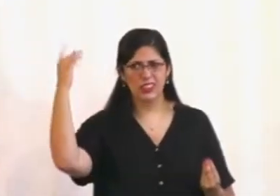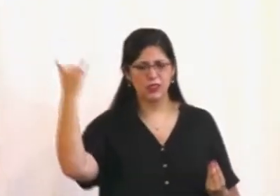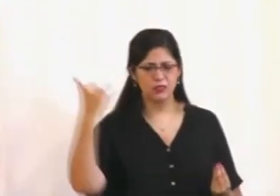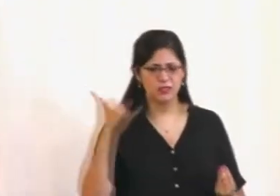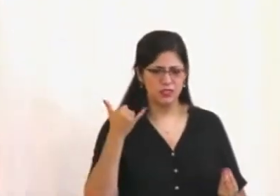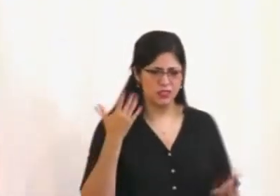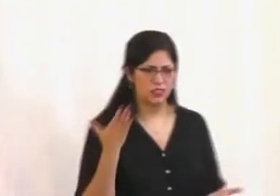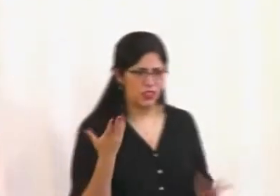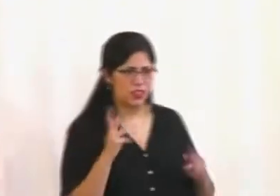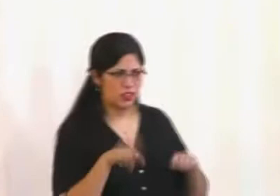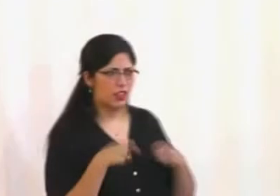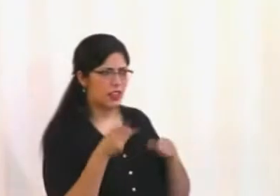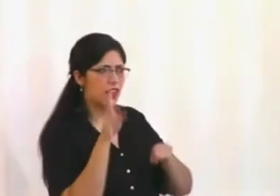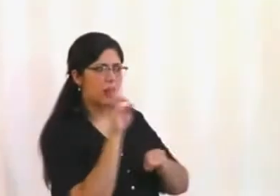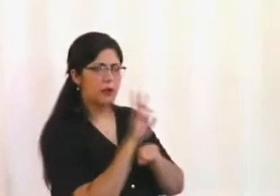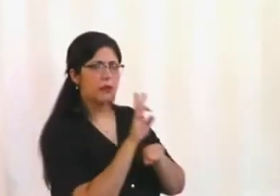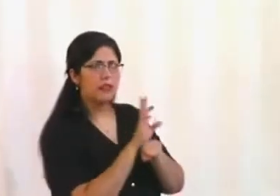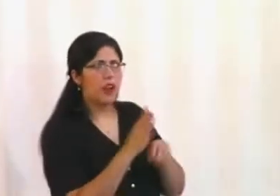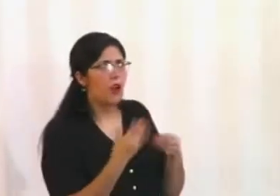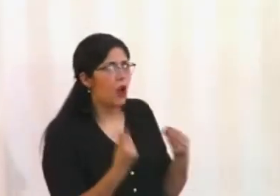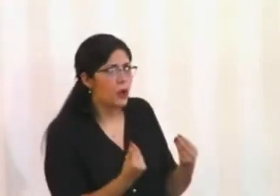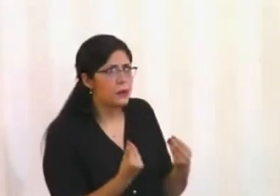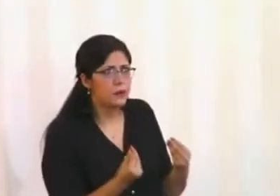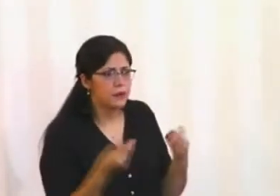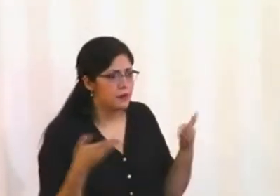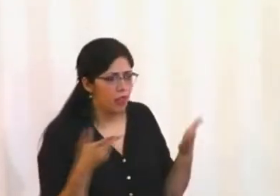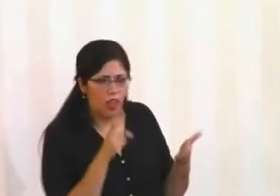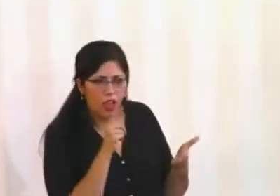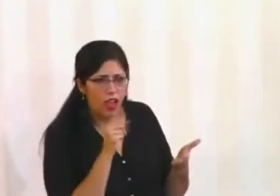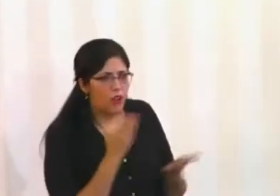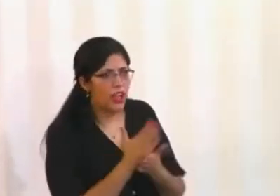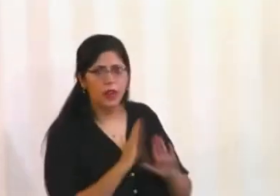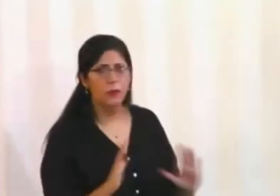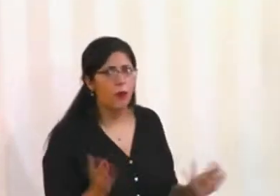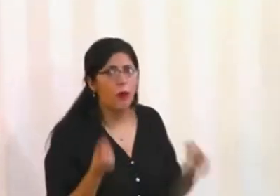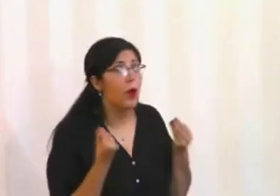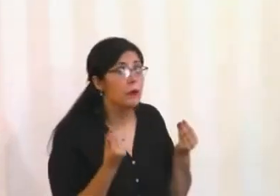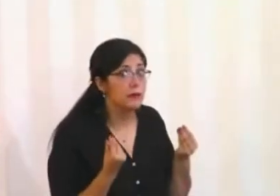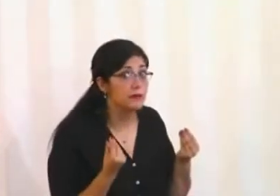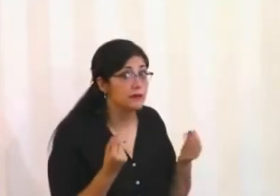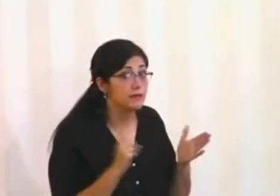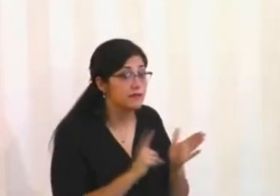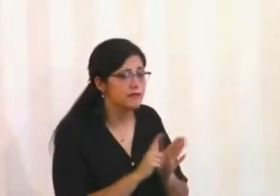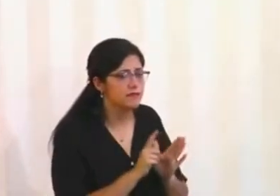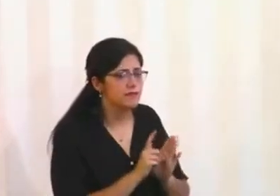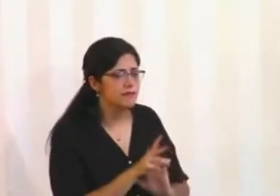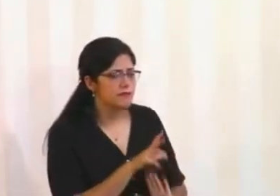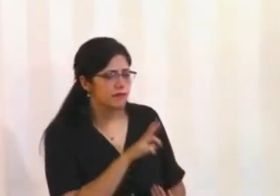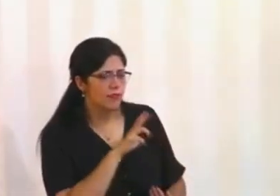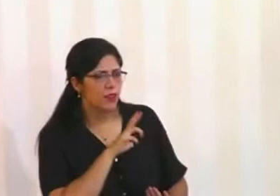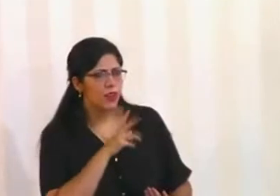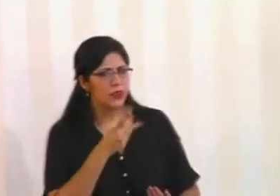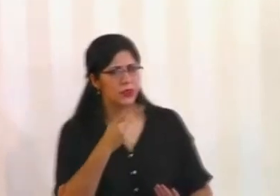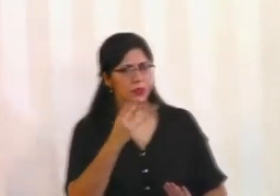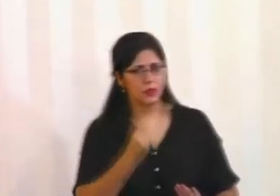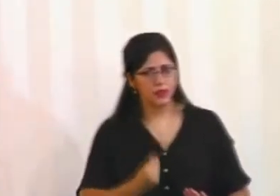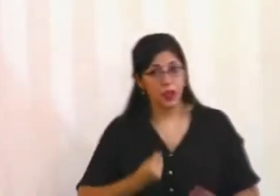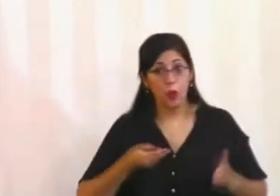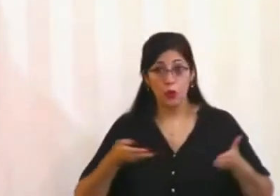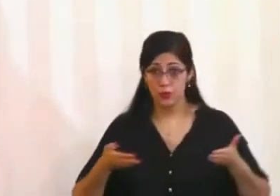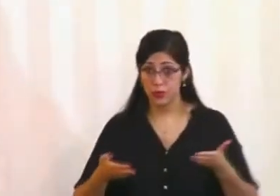nós não estamos isentos de passar por dificuldades na nossa jornada. Eu não sei que momento você está vivendo da sua vida